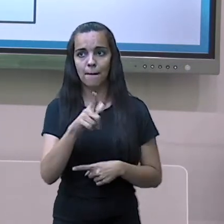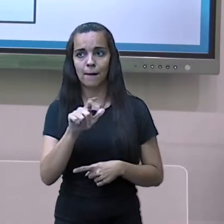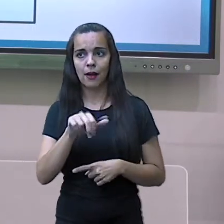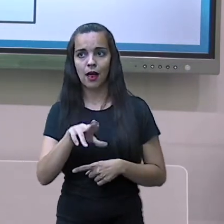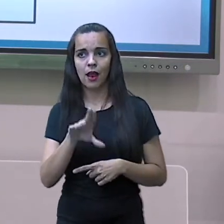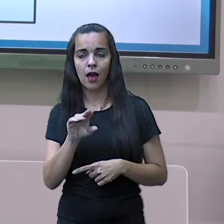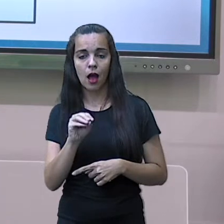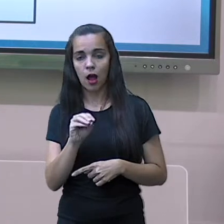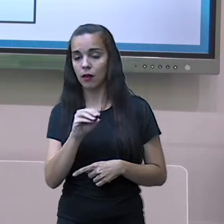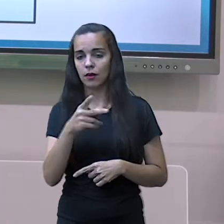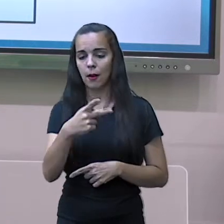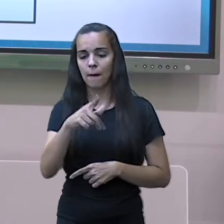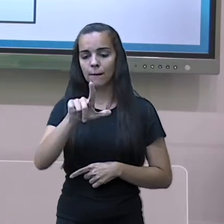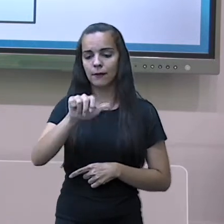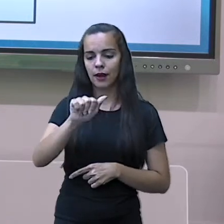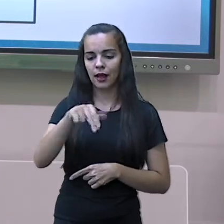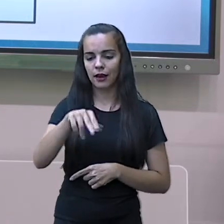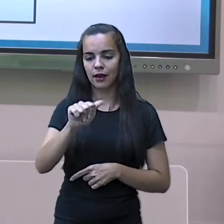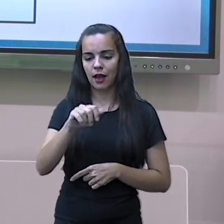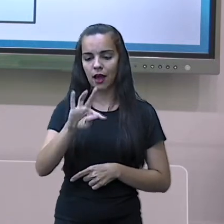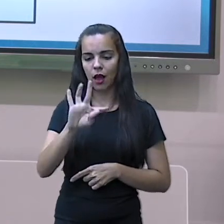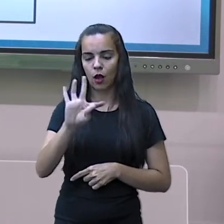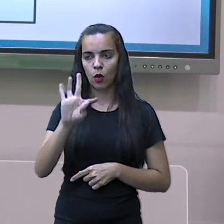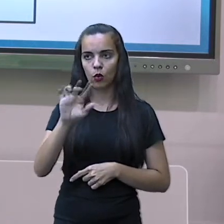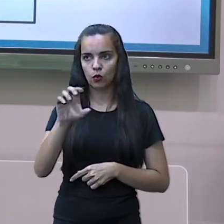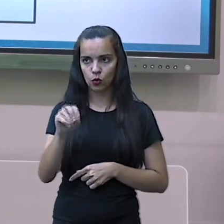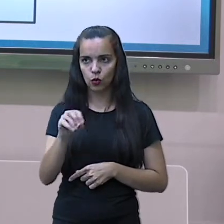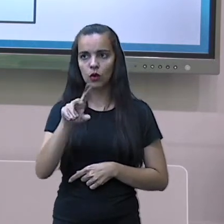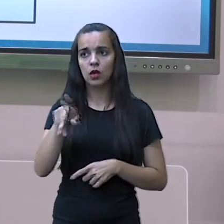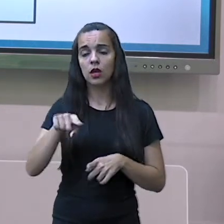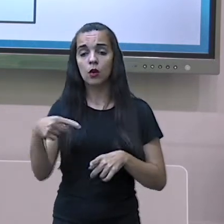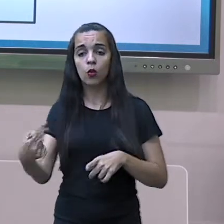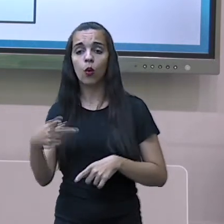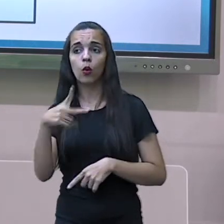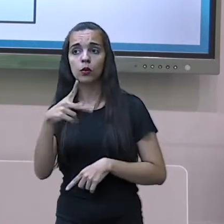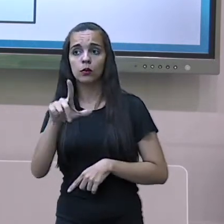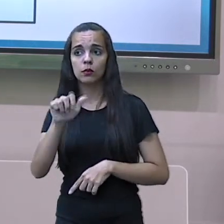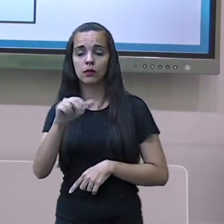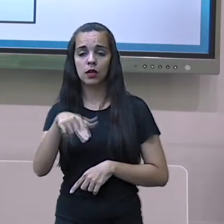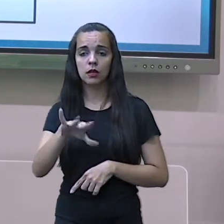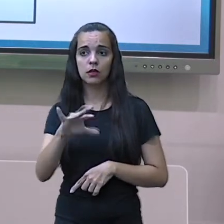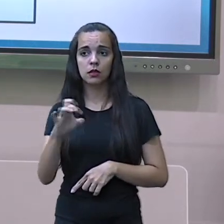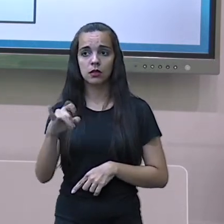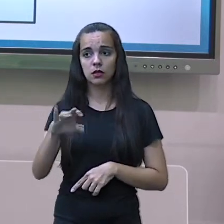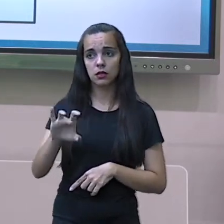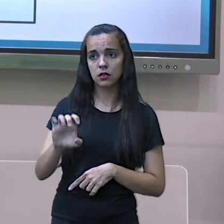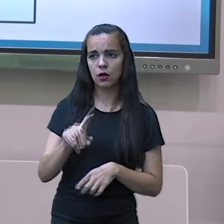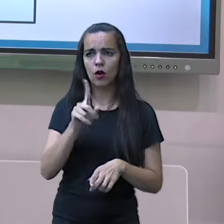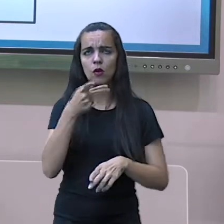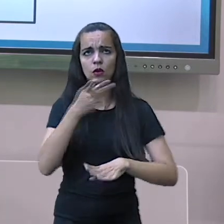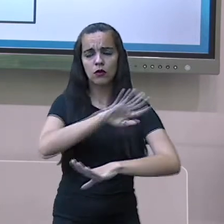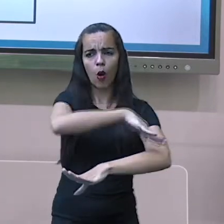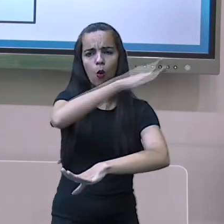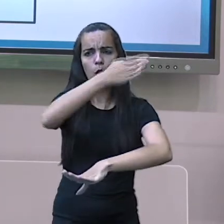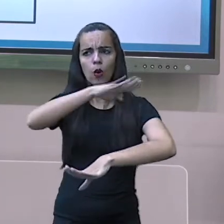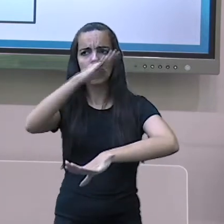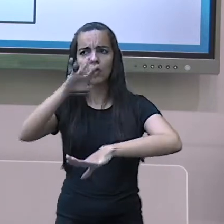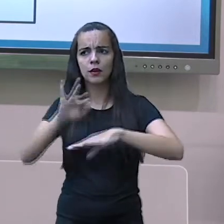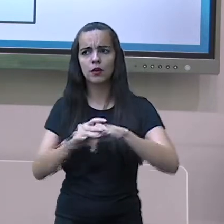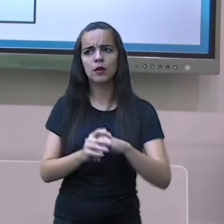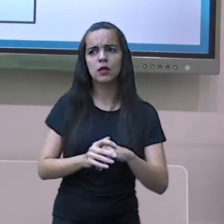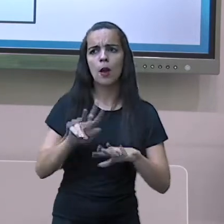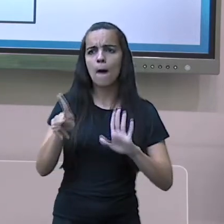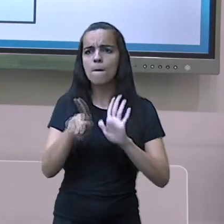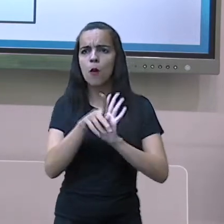planícies. No Brasil, é importante a gente conhecer. O nosso relevo, o